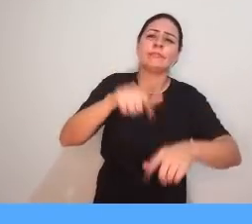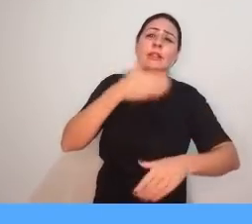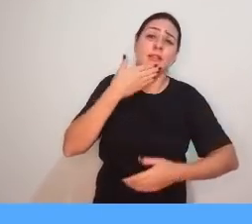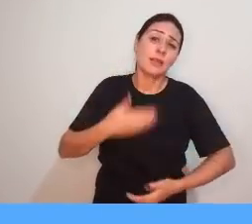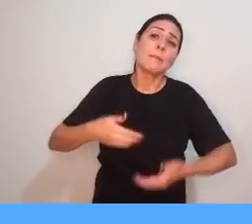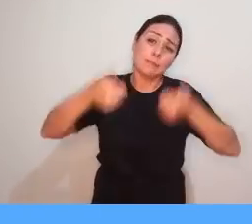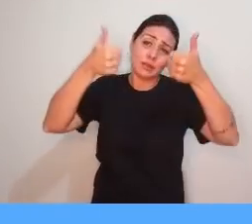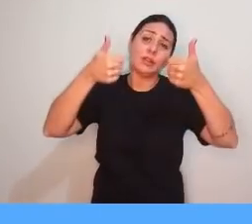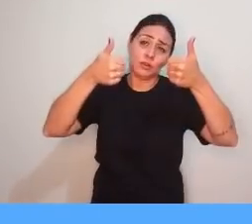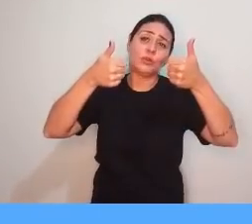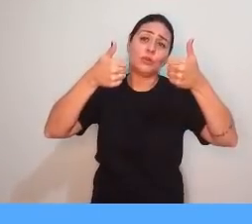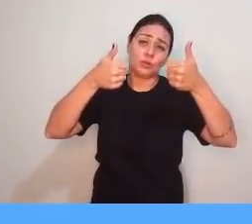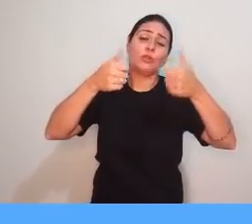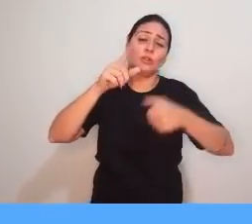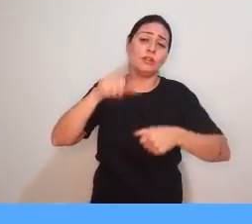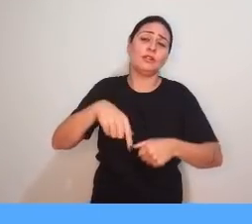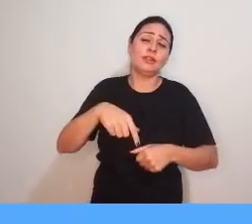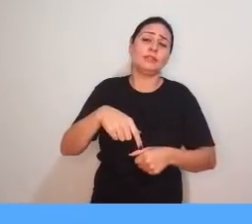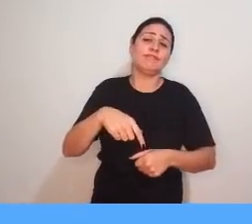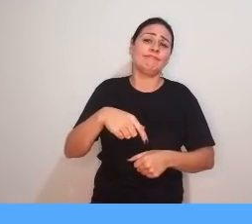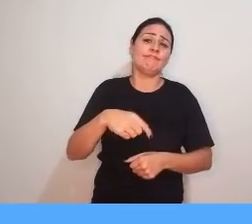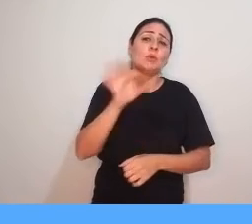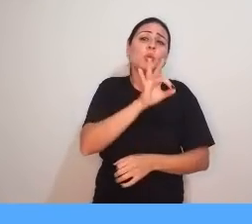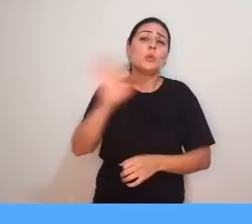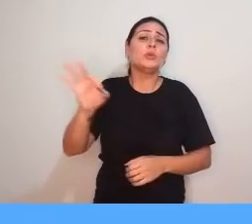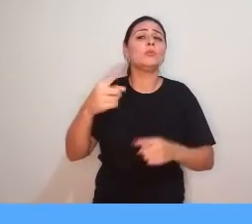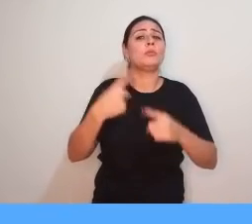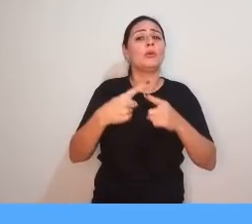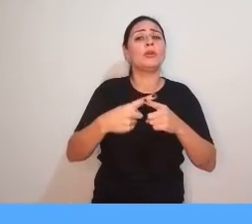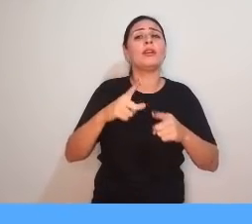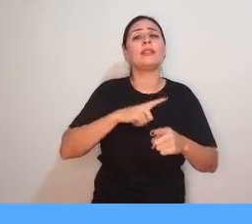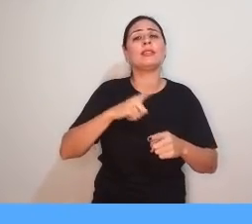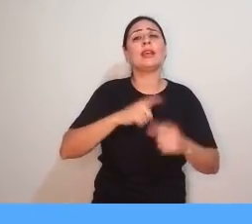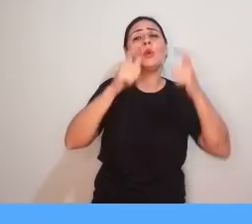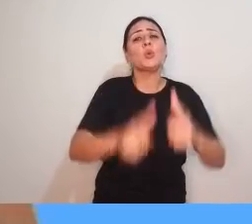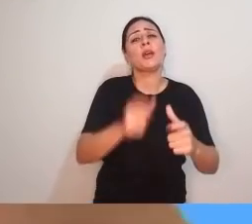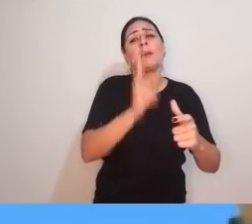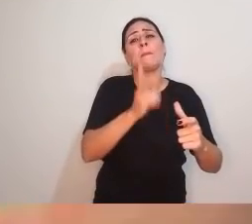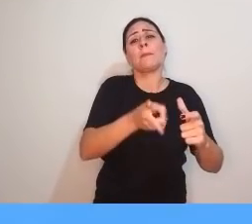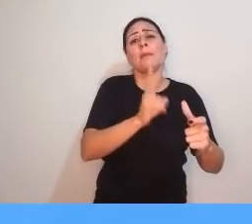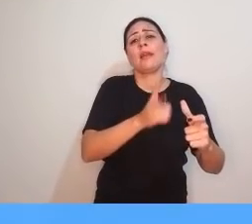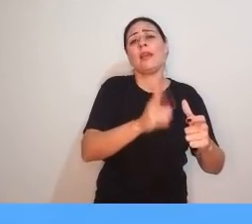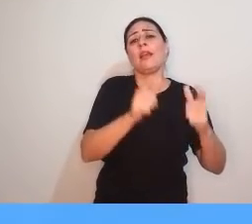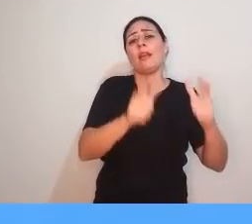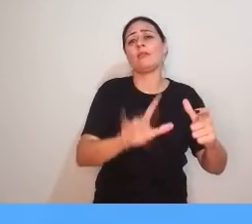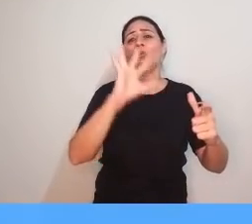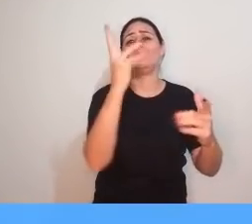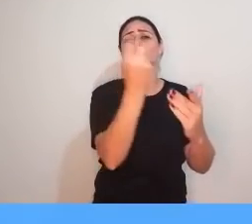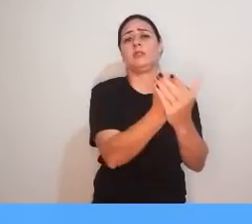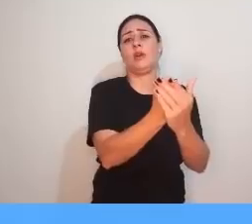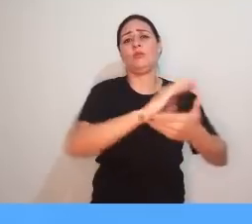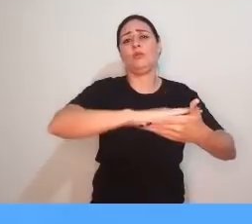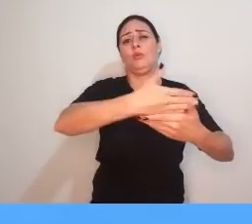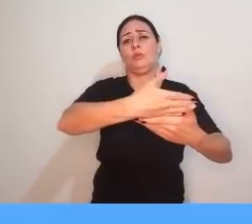muito bem-vindo. Por quê? Porque vai estar tudo numa localidade só, vai estar tudo num local só. Ou seja, vai estar tudo lá no computador, vai estar tudo lá